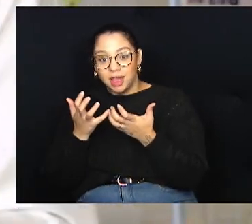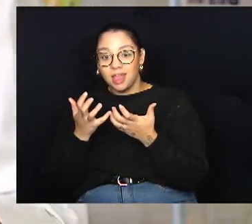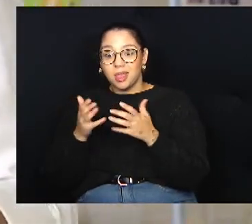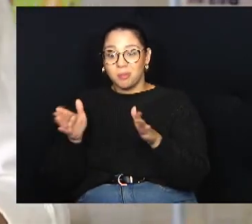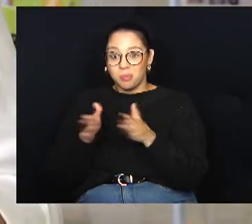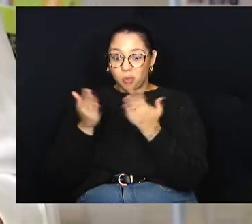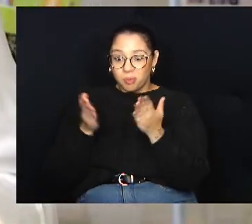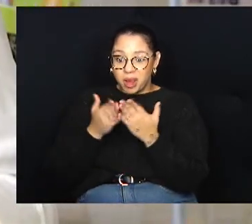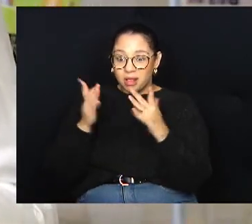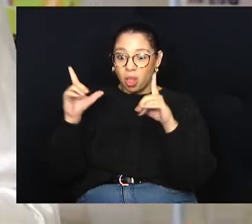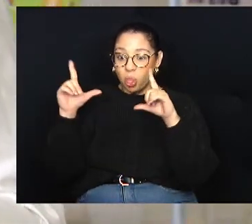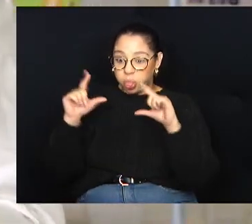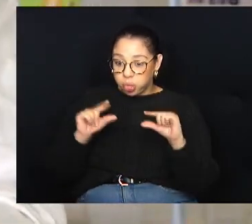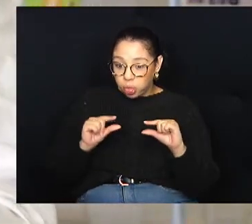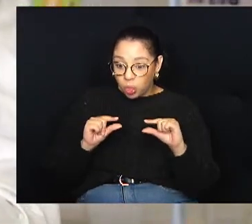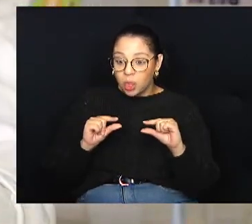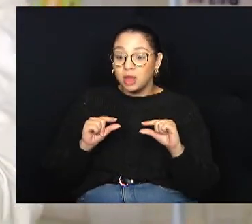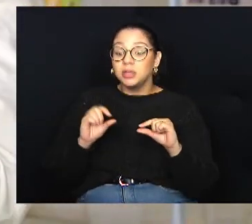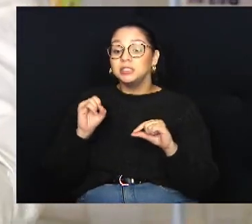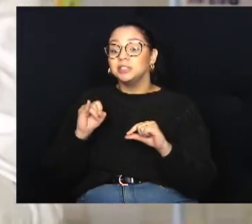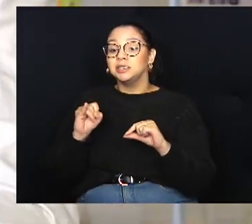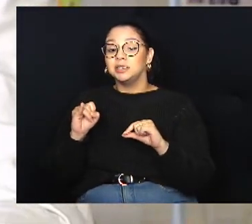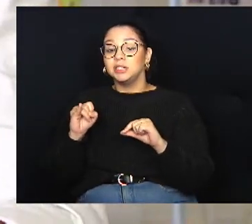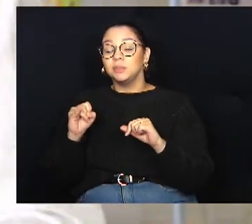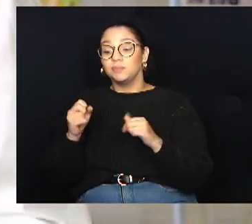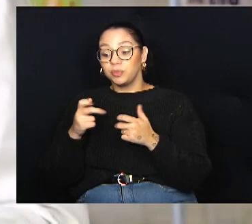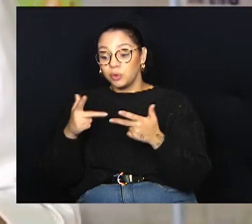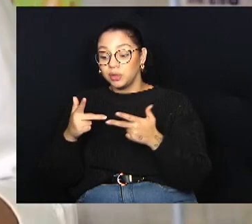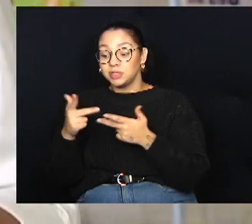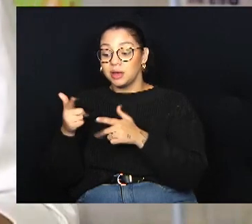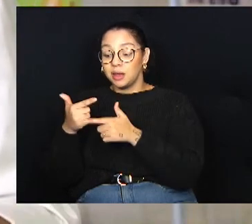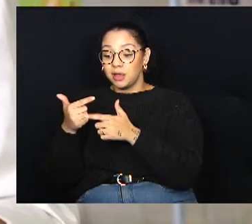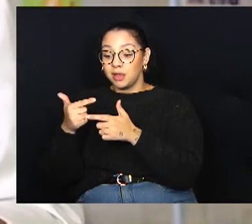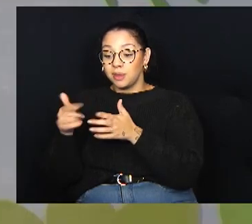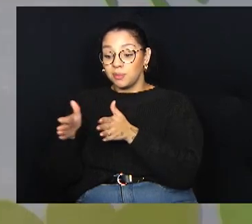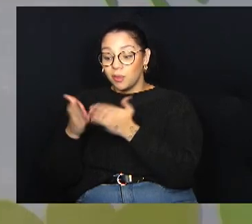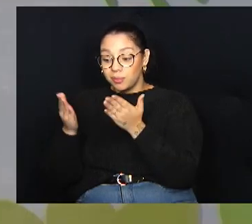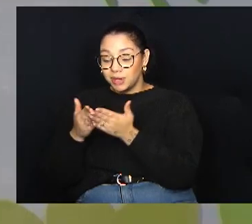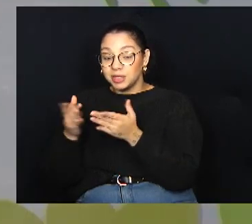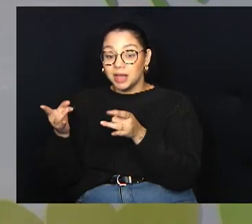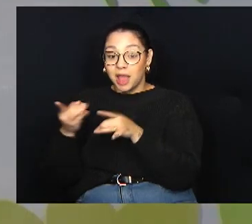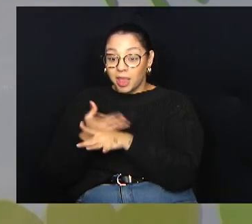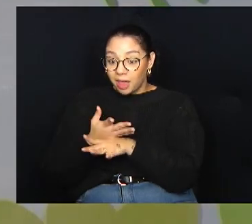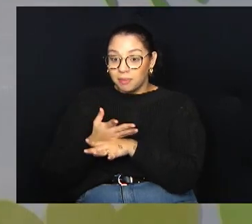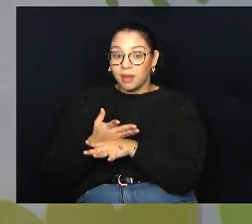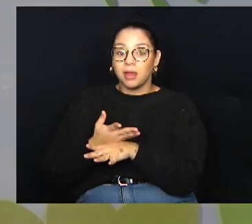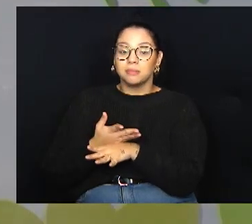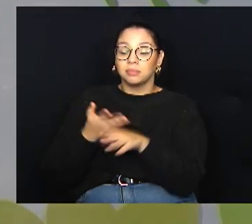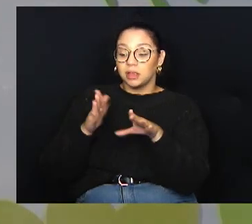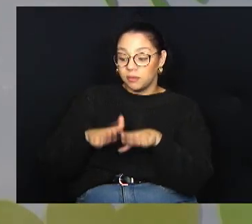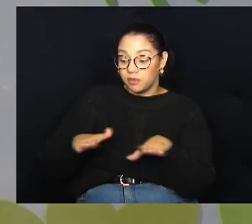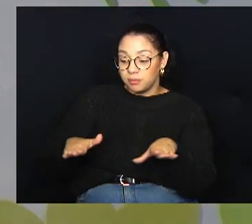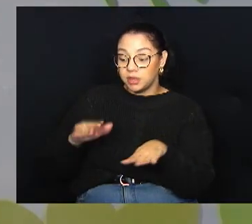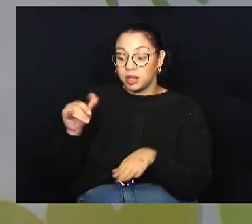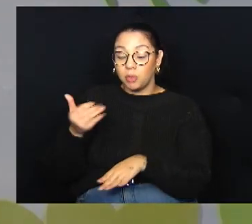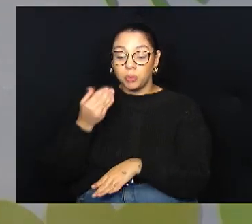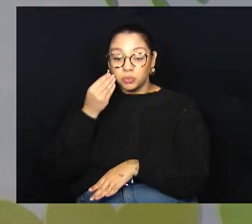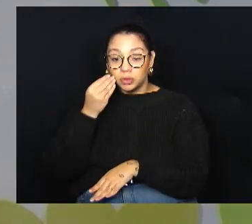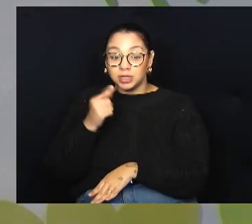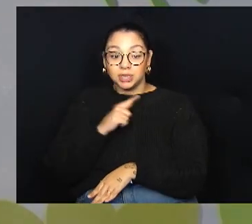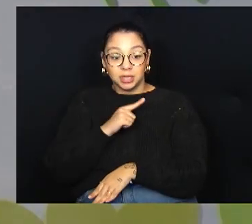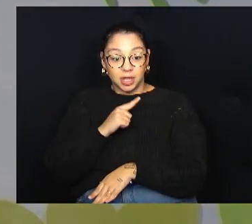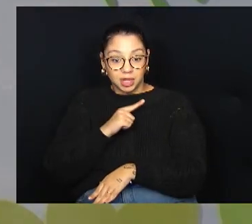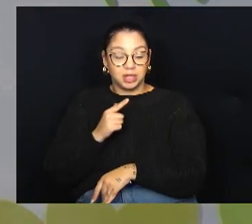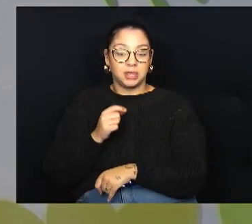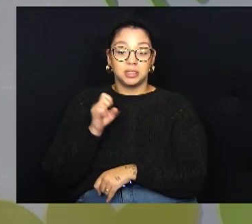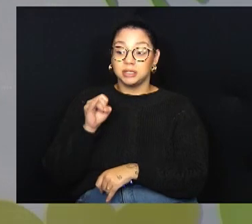pobreza, se a gente quer encerrar esses ciclos de pobreza, se a gente quer que as famílias tenham oportunidades, se a gente